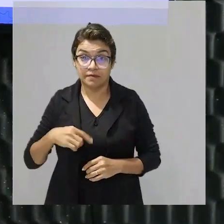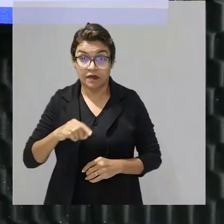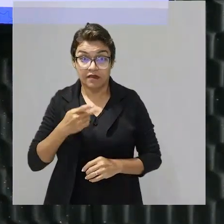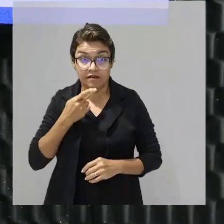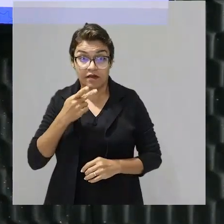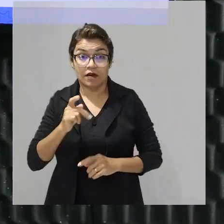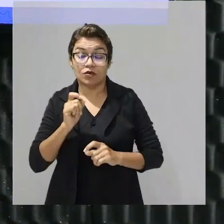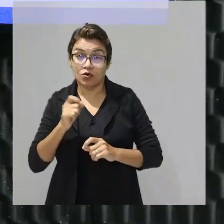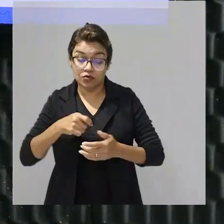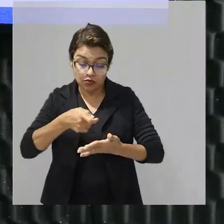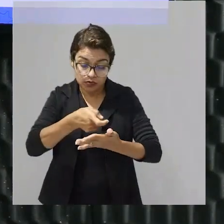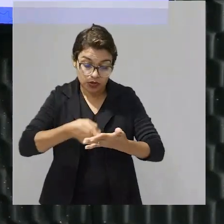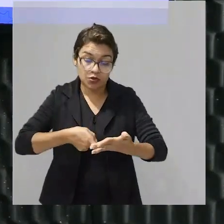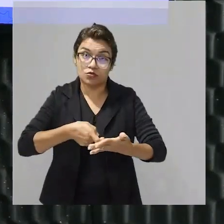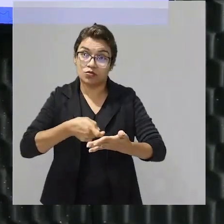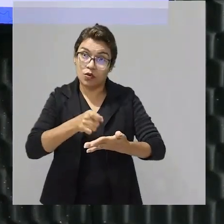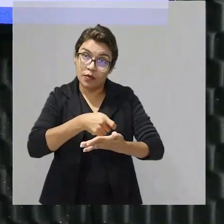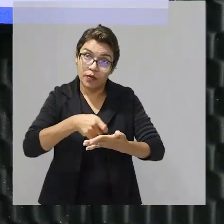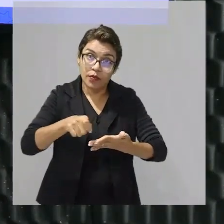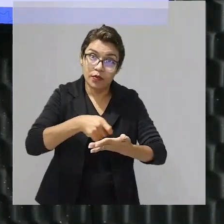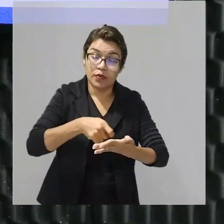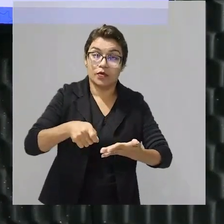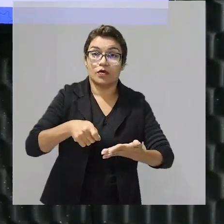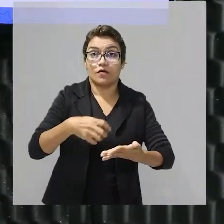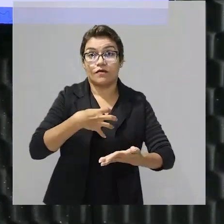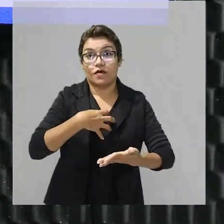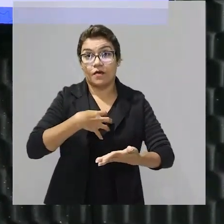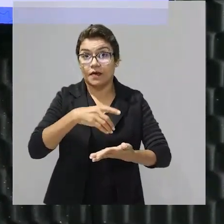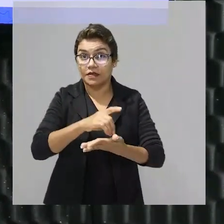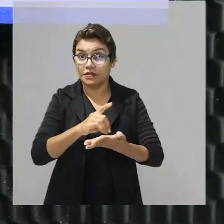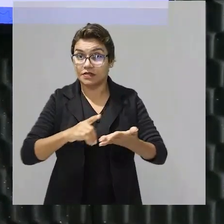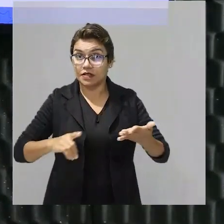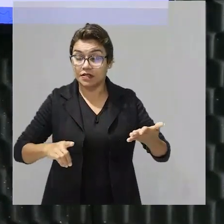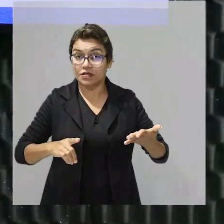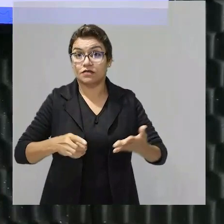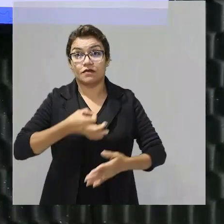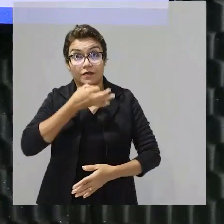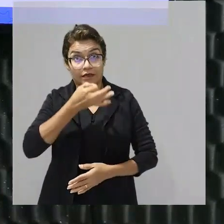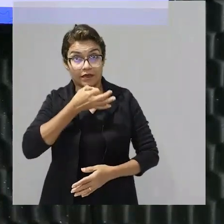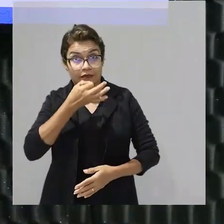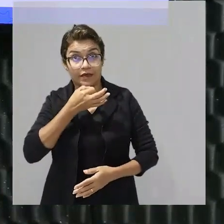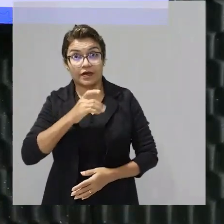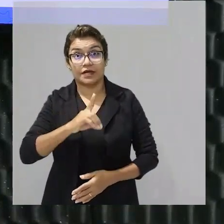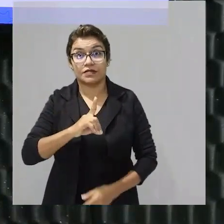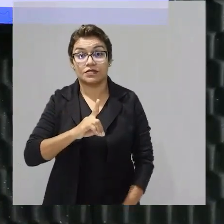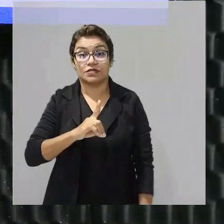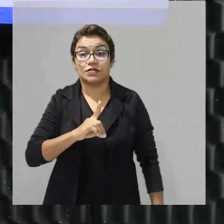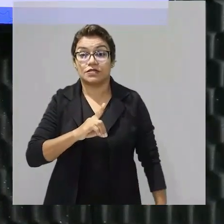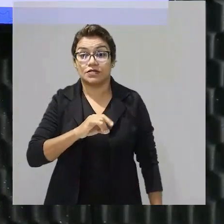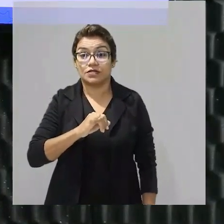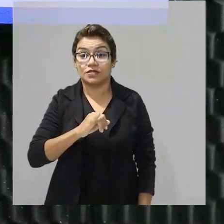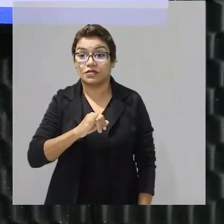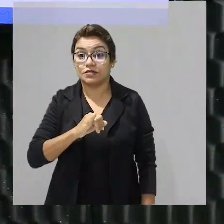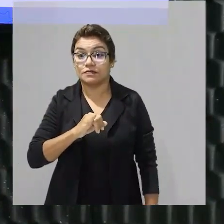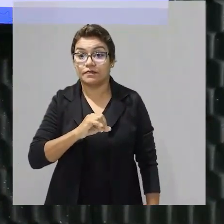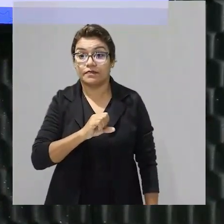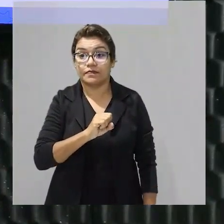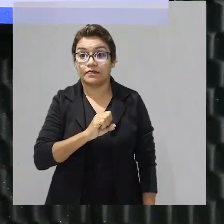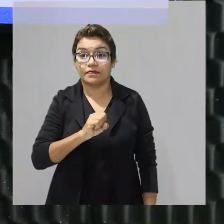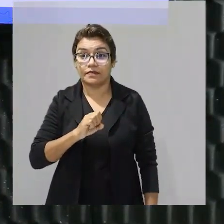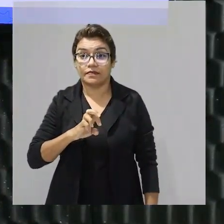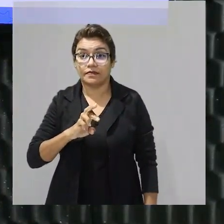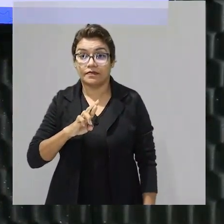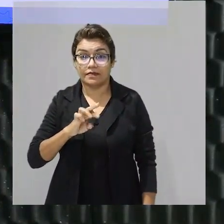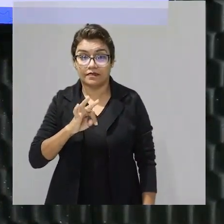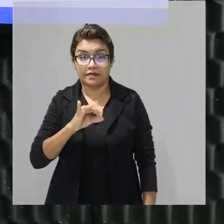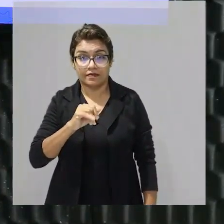e relacione de forma coerente e coesa argumentos e fatos para a defesa do seu